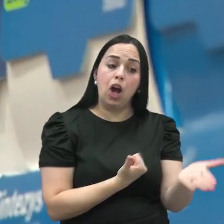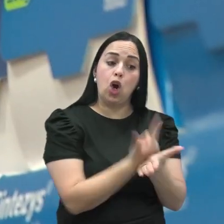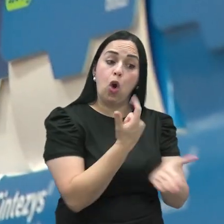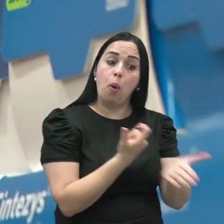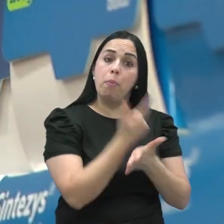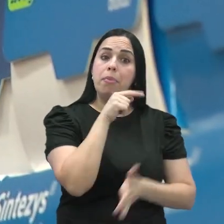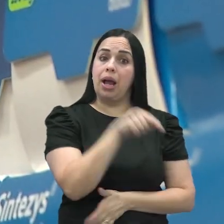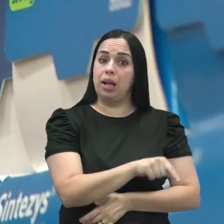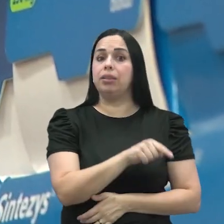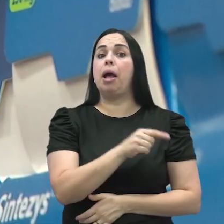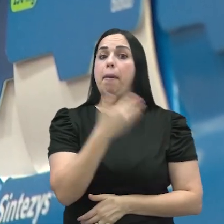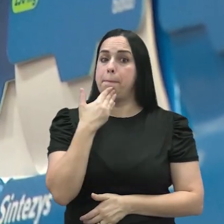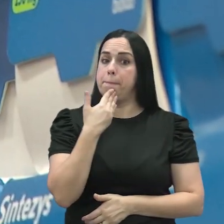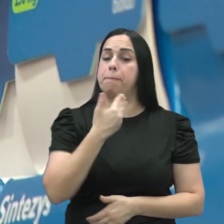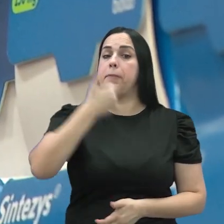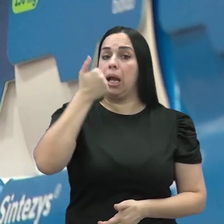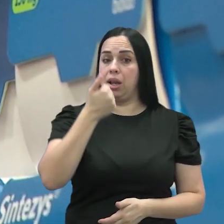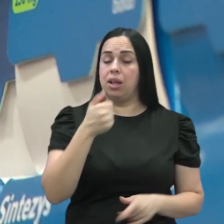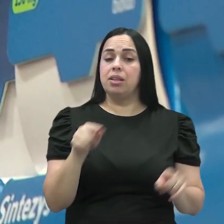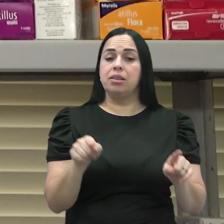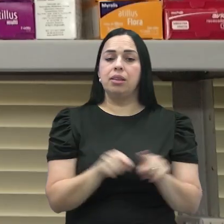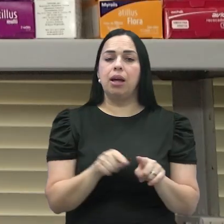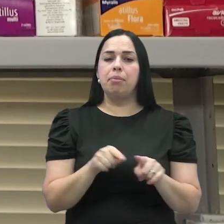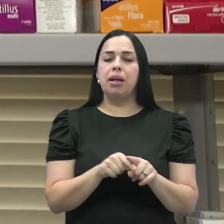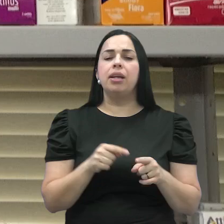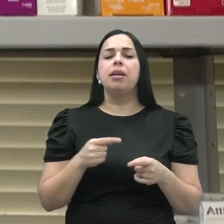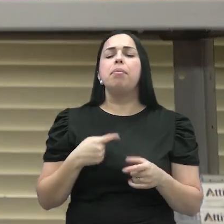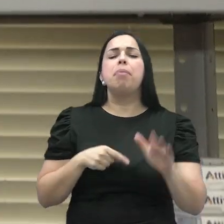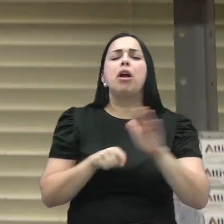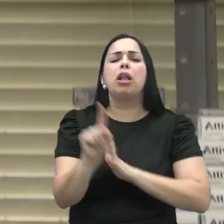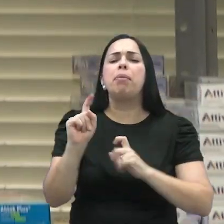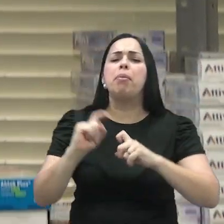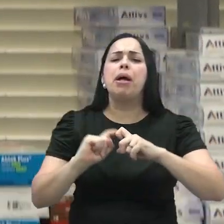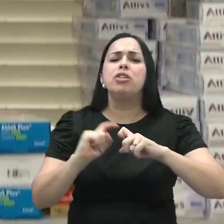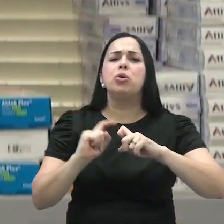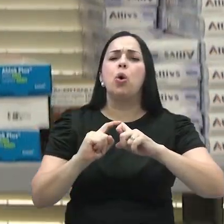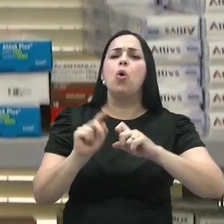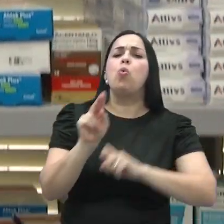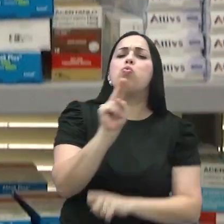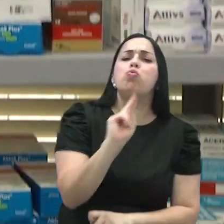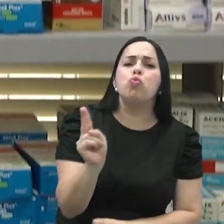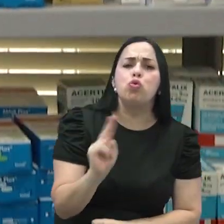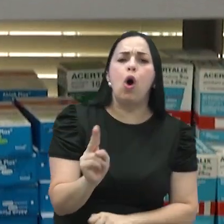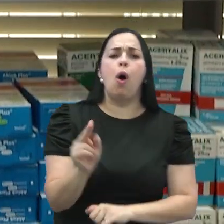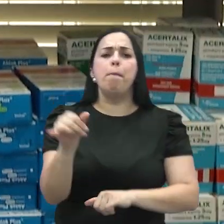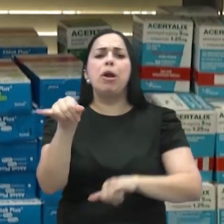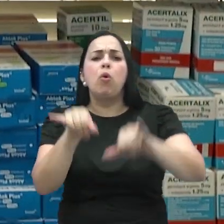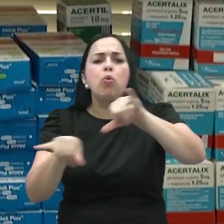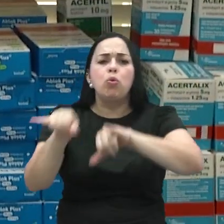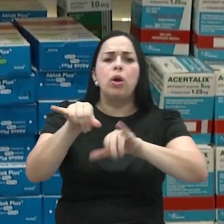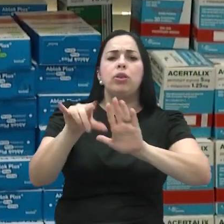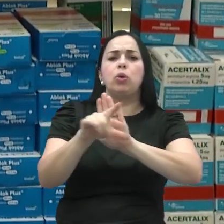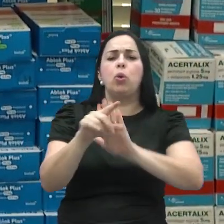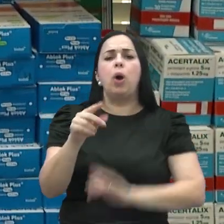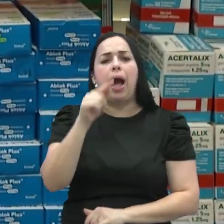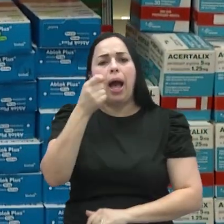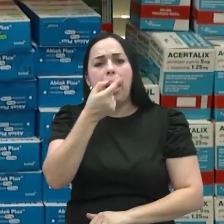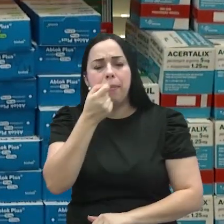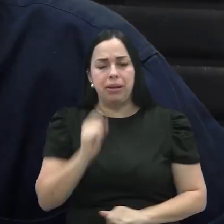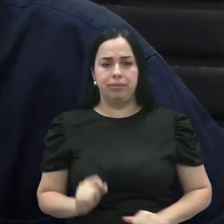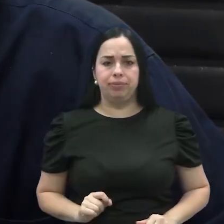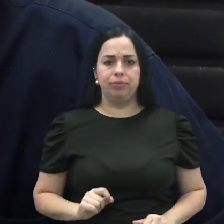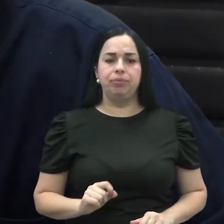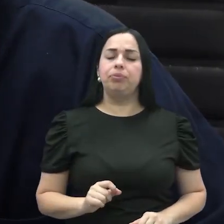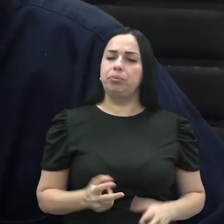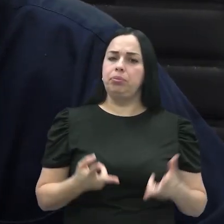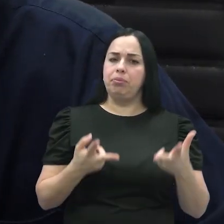incentivar a população a conhecer melhor essa alternativa e também questionar os médicos e farmacêuticos sobre a possibilidade da medicação genérica.